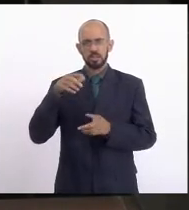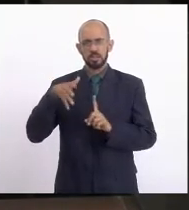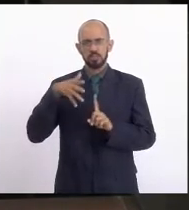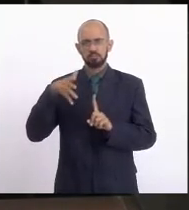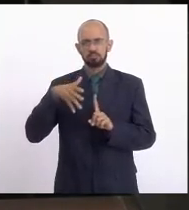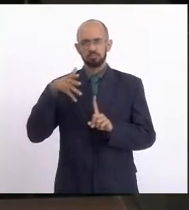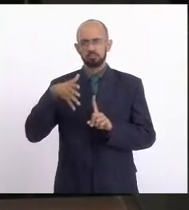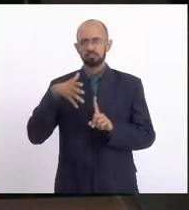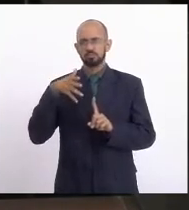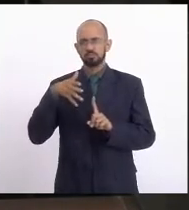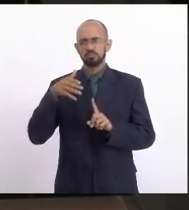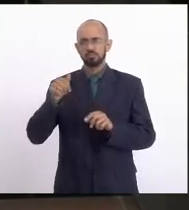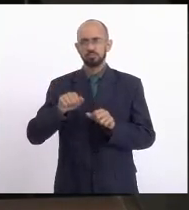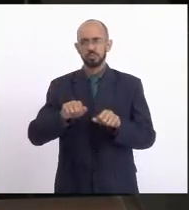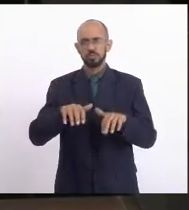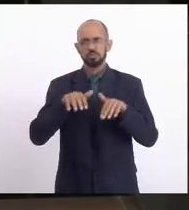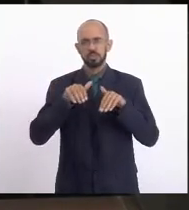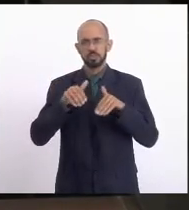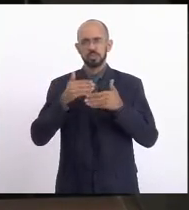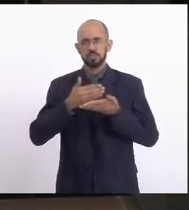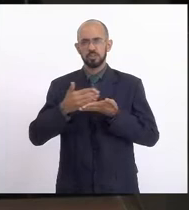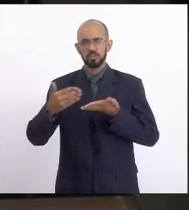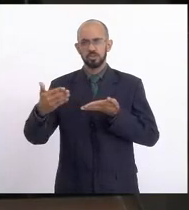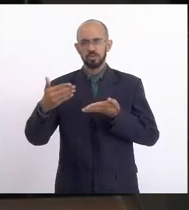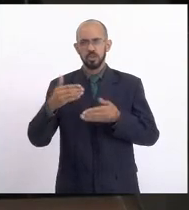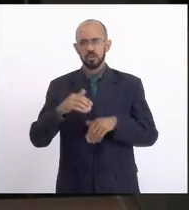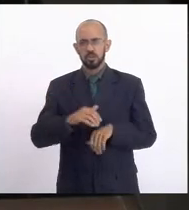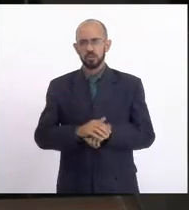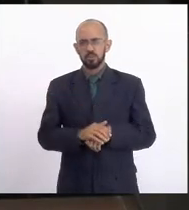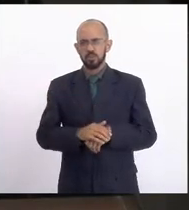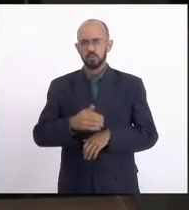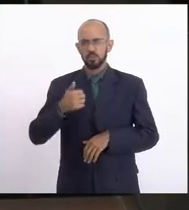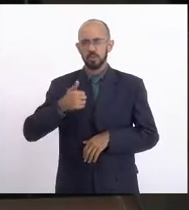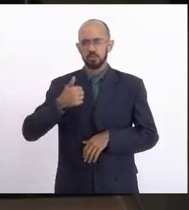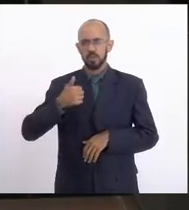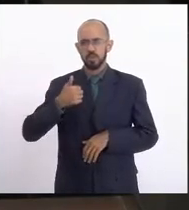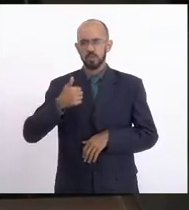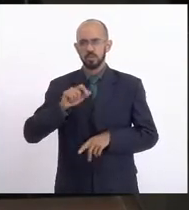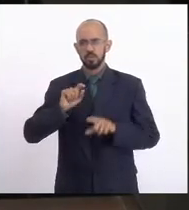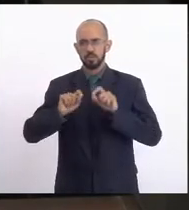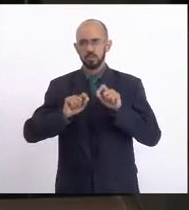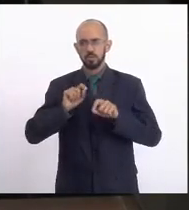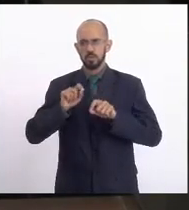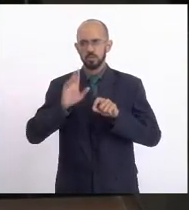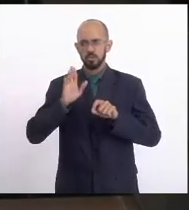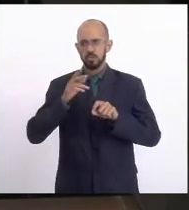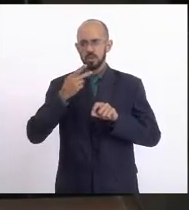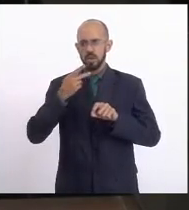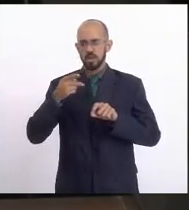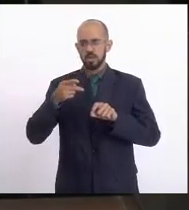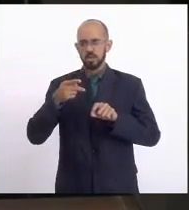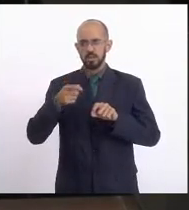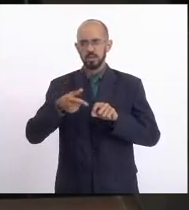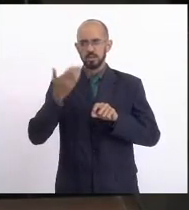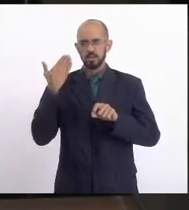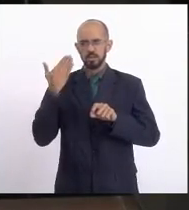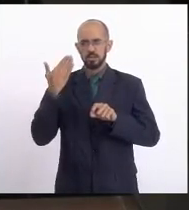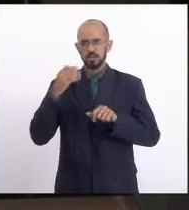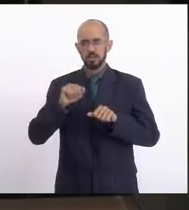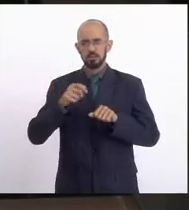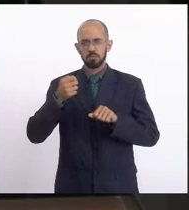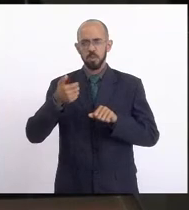neste expediente inicial. O primeiro deles eu já abordei há poucos